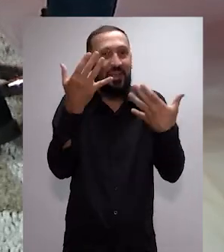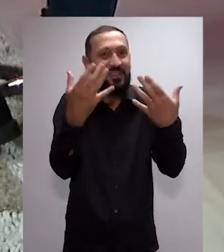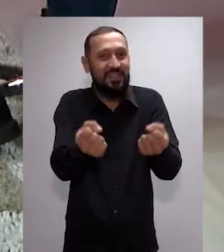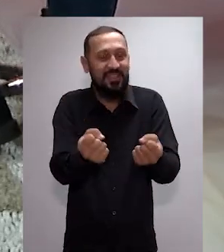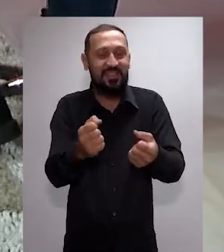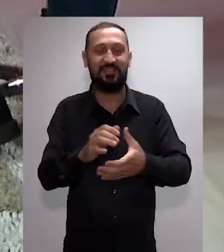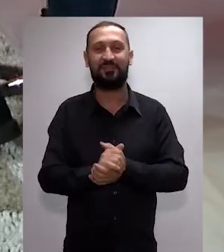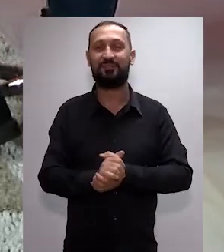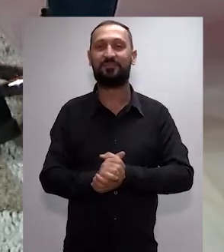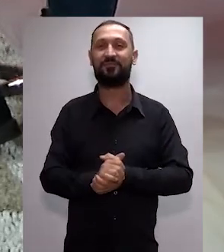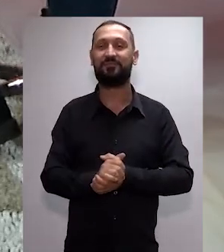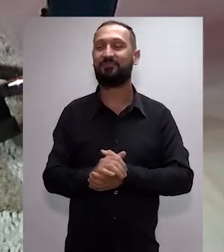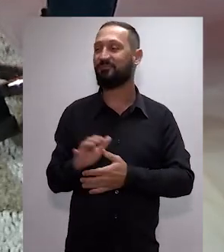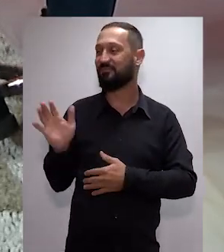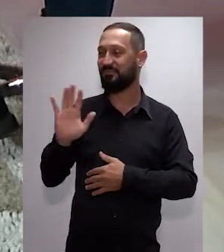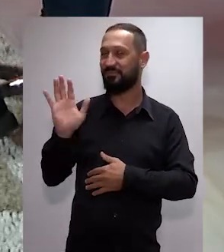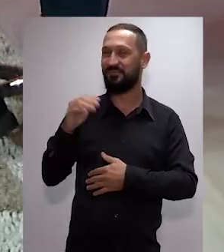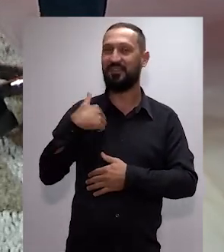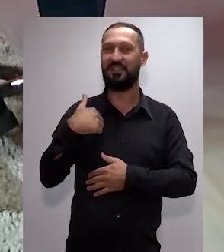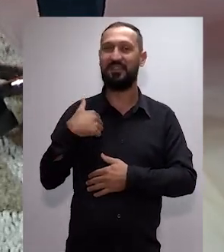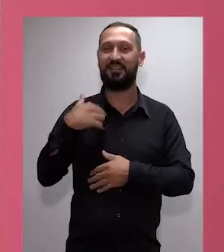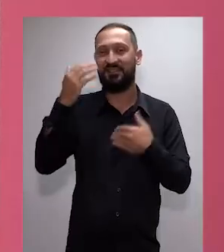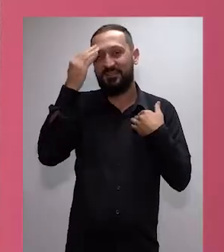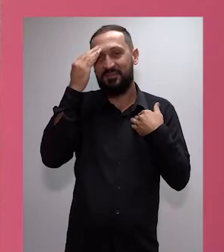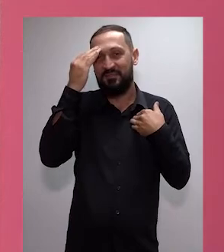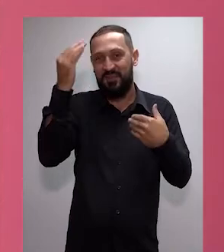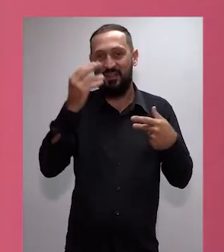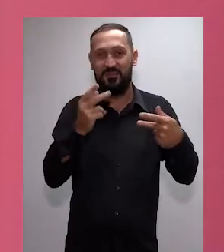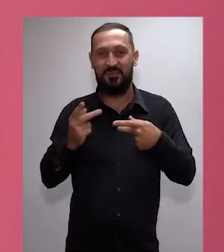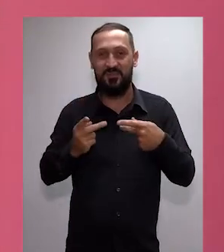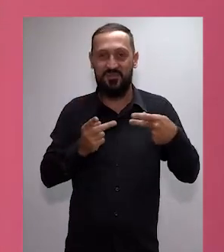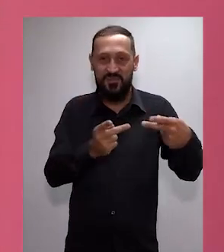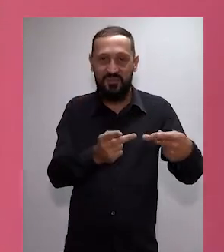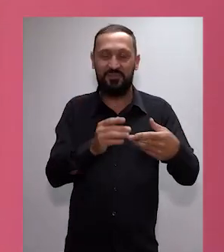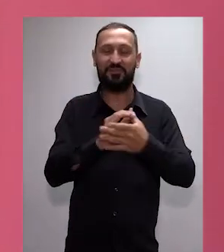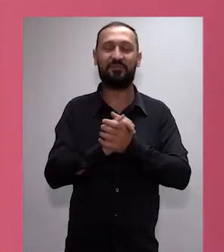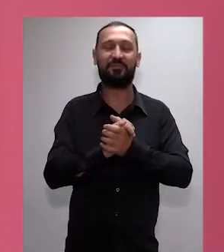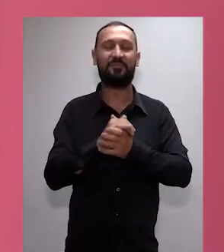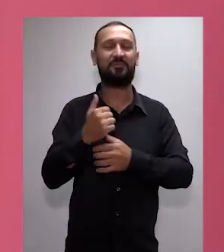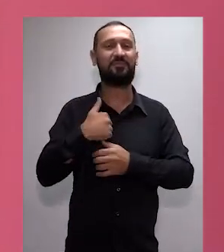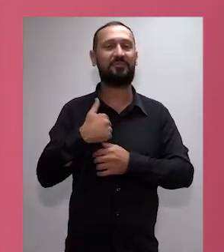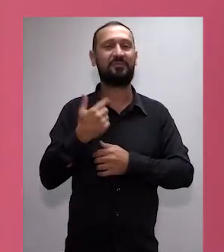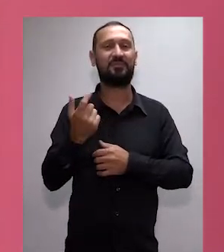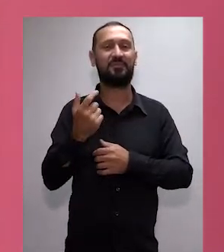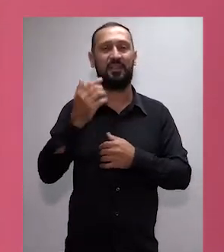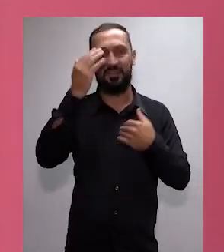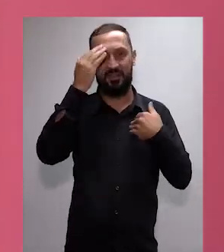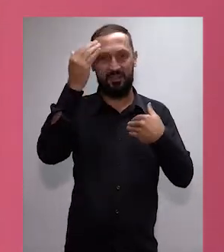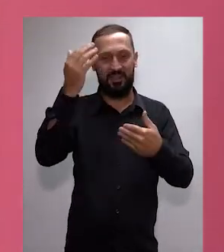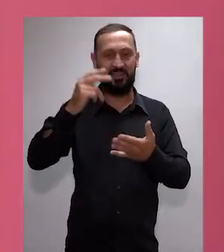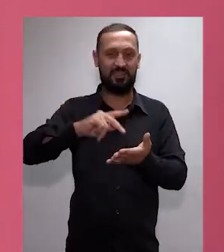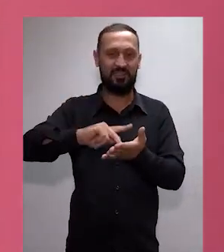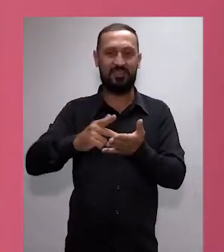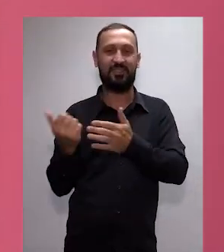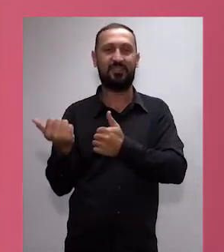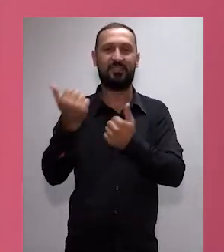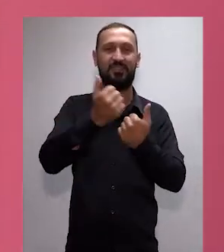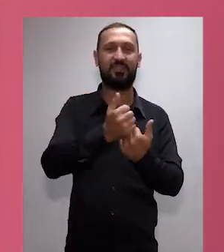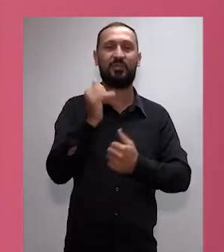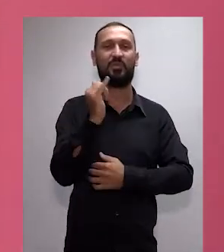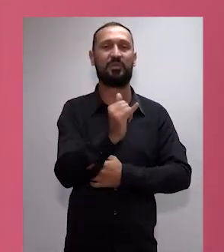por aceitar nosso convite. Oi, Areta. Muito obrigado pelo convite. Agradeço em nome do sindicato e a